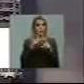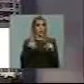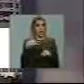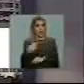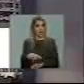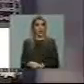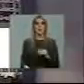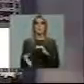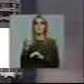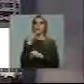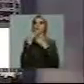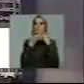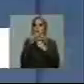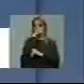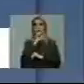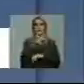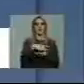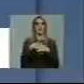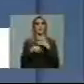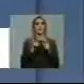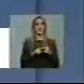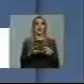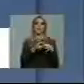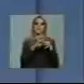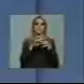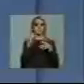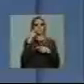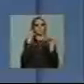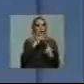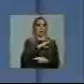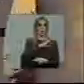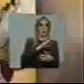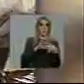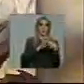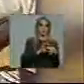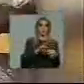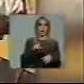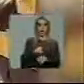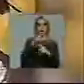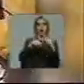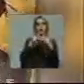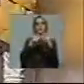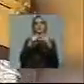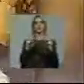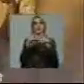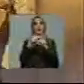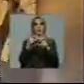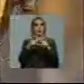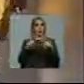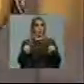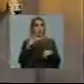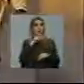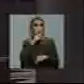hospital. Há mais uma explicação para o Governo avançar com uma parceria pública ou privada. A construção de um